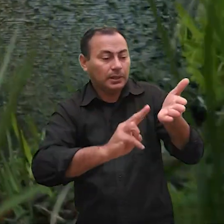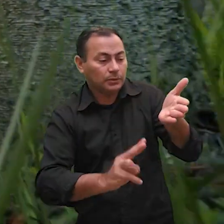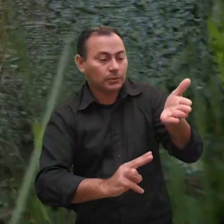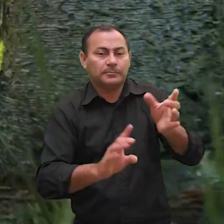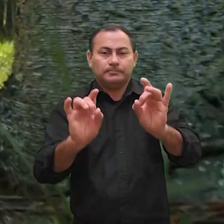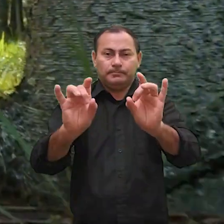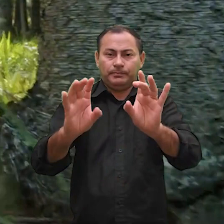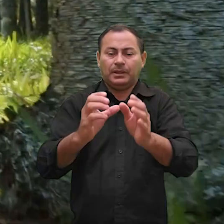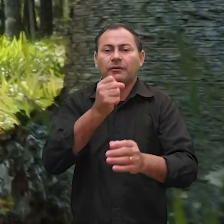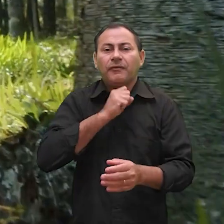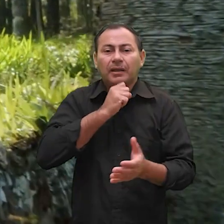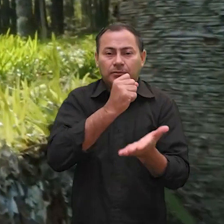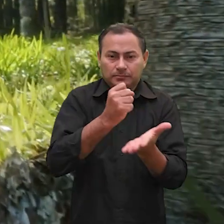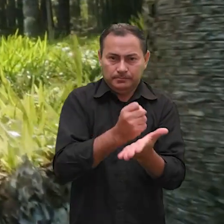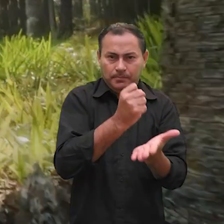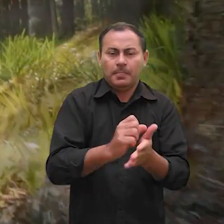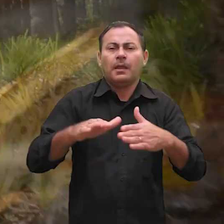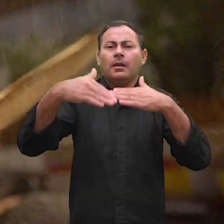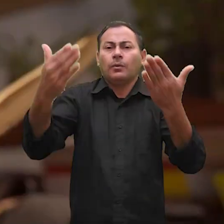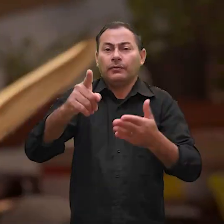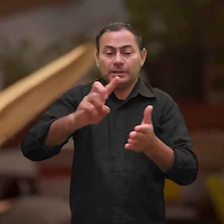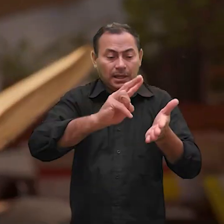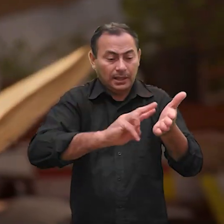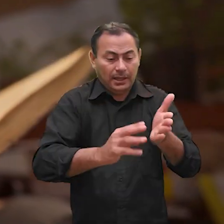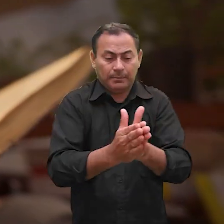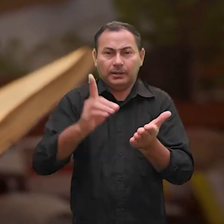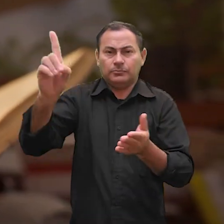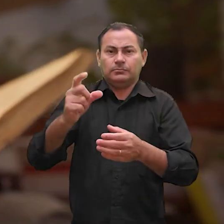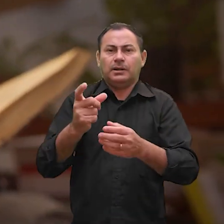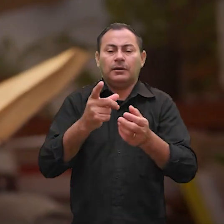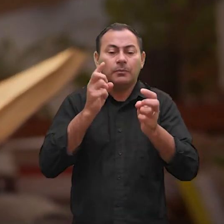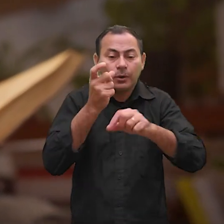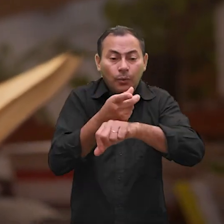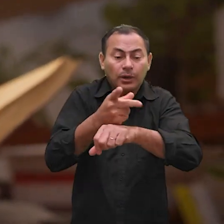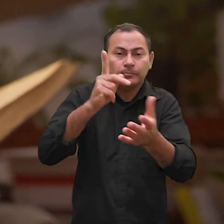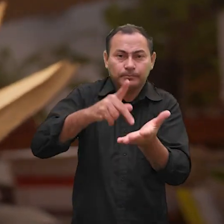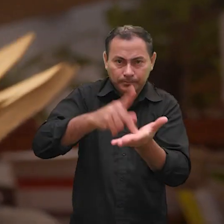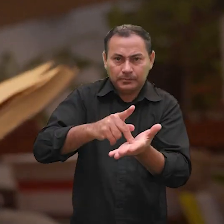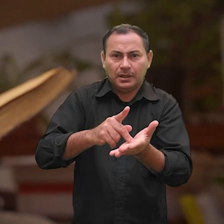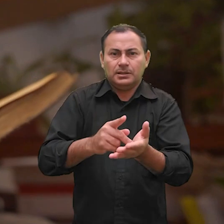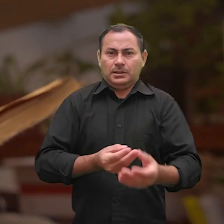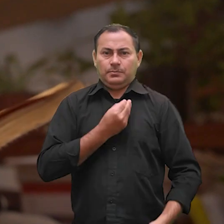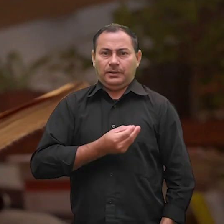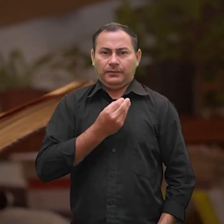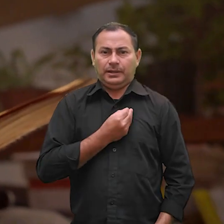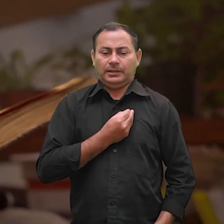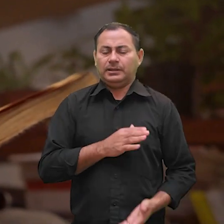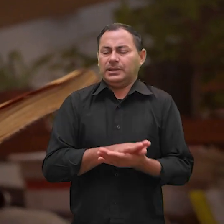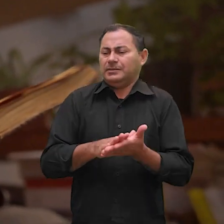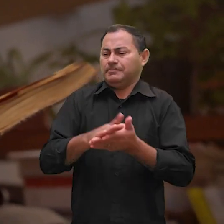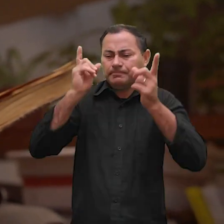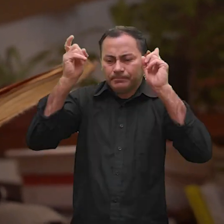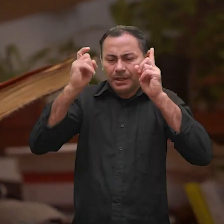na leitura, especialmente do Velho Testamento. Quando você for ler a Bíblia, procure pela verdade, verdade a ser vivida,